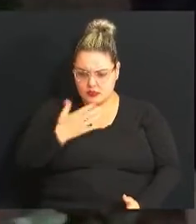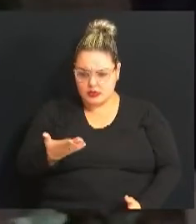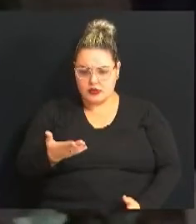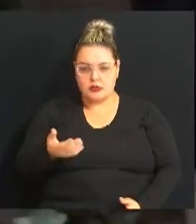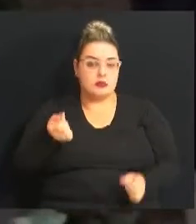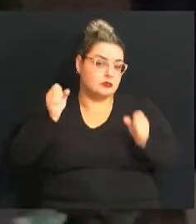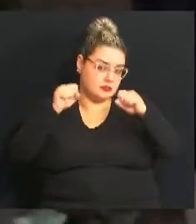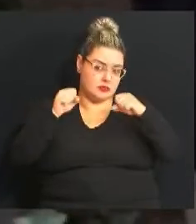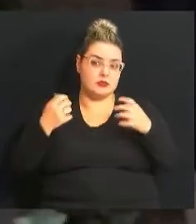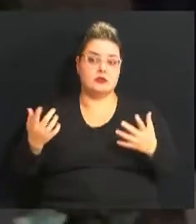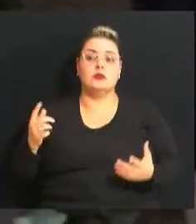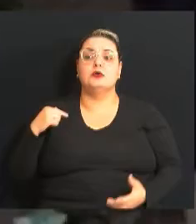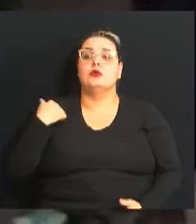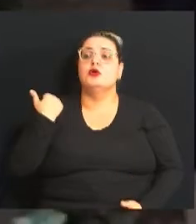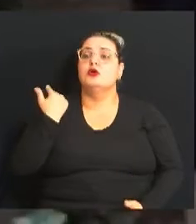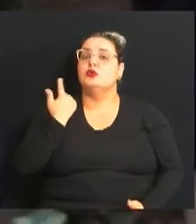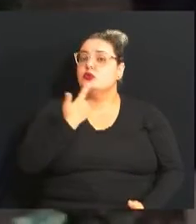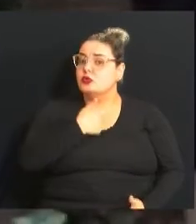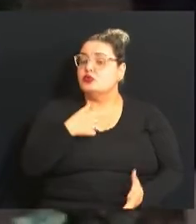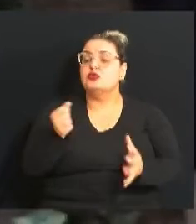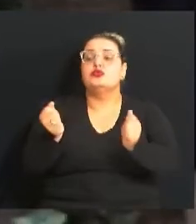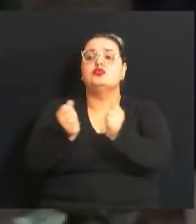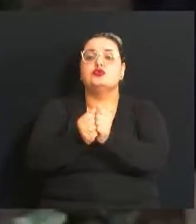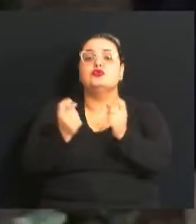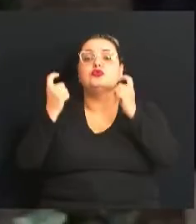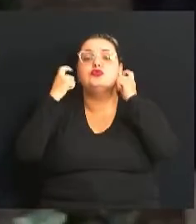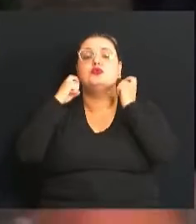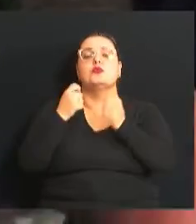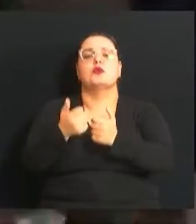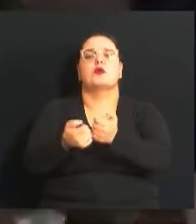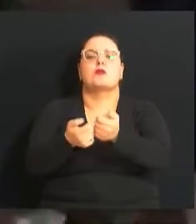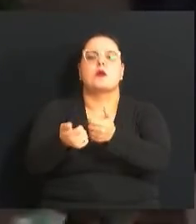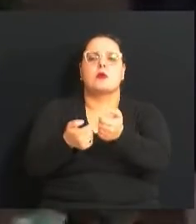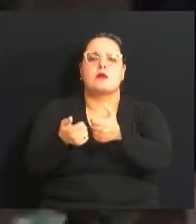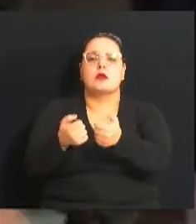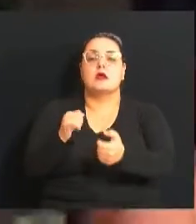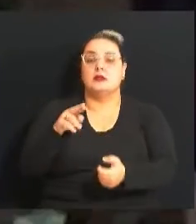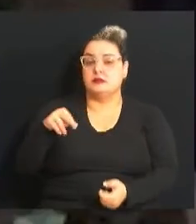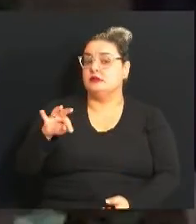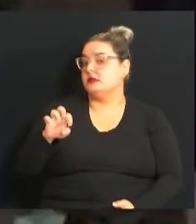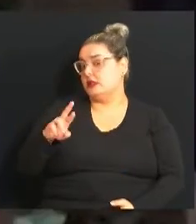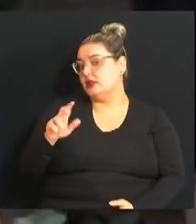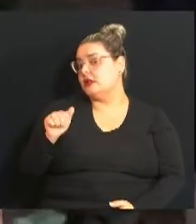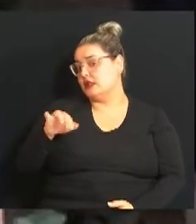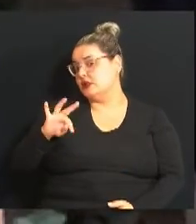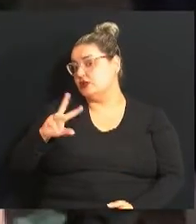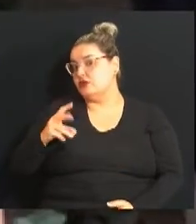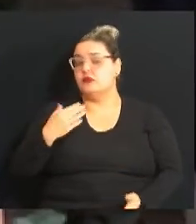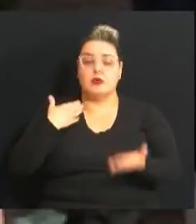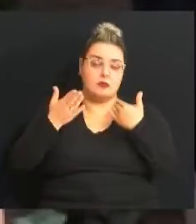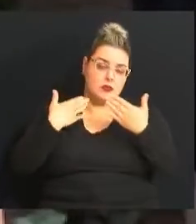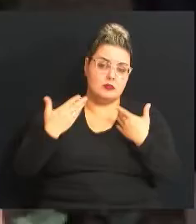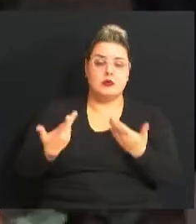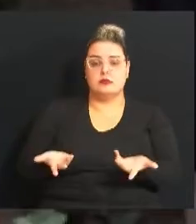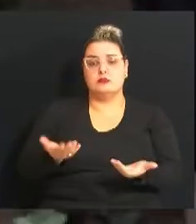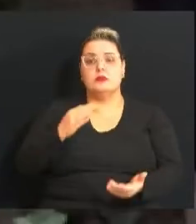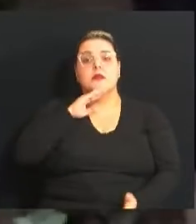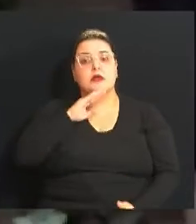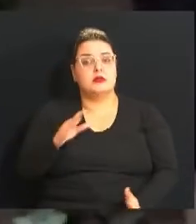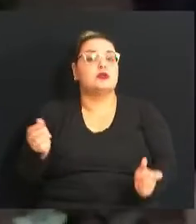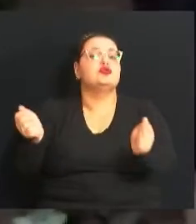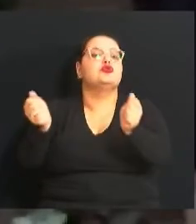todos juntos com os fones de ouvido, jogando um jogo interativo e conversando. Então eu passei a tarde com os meus